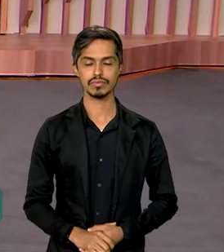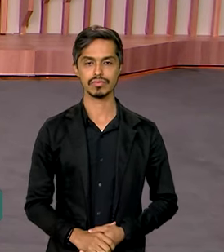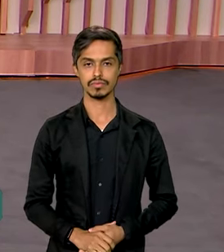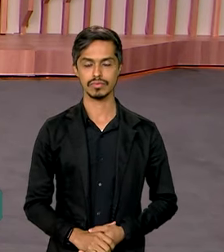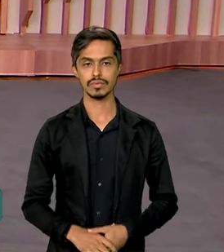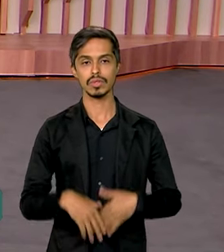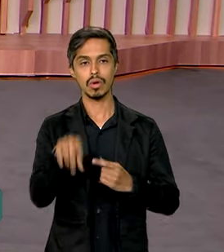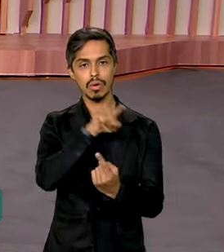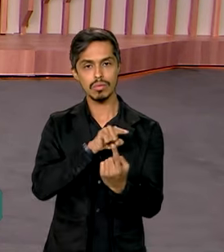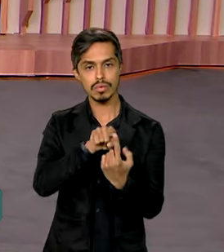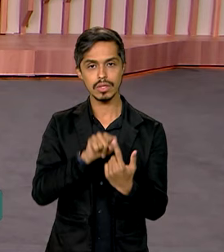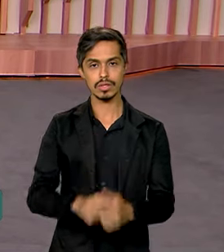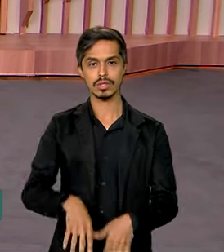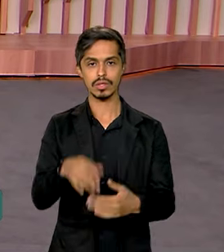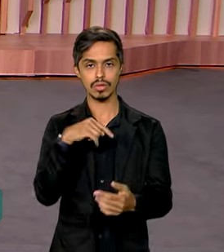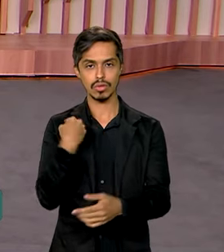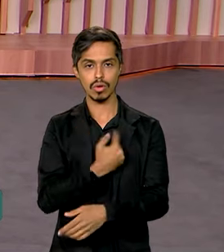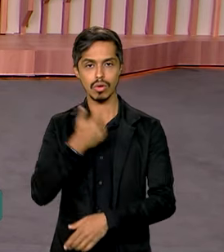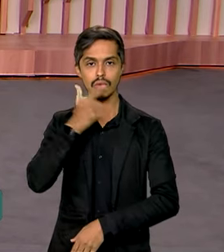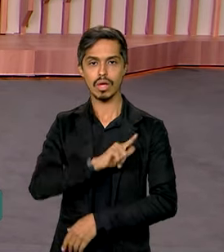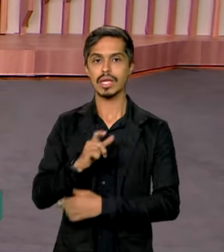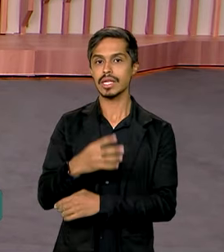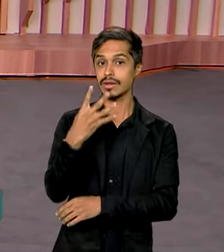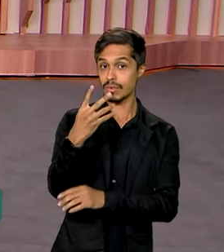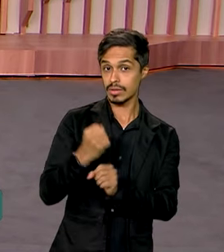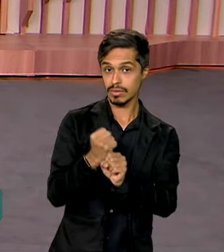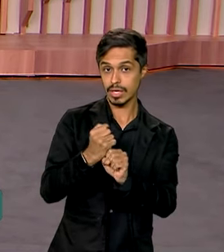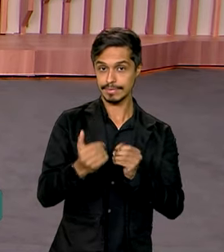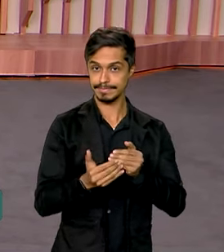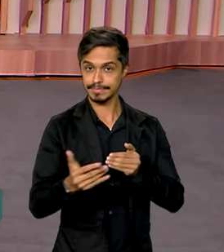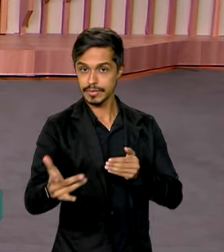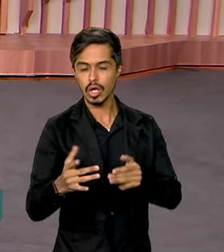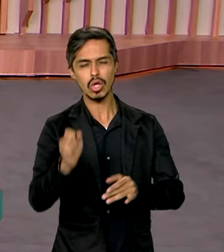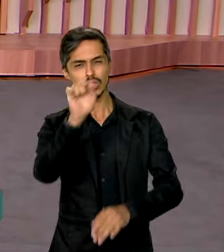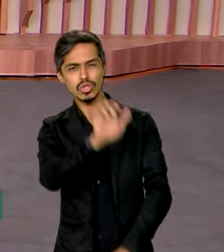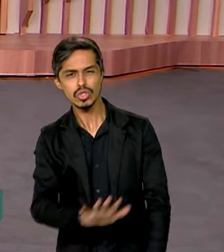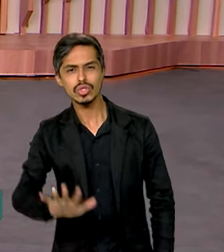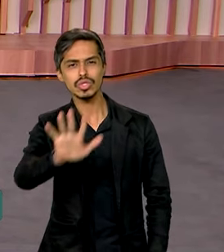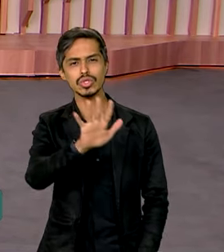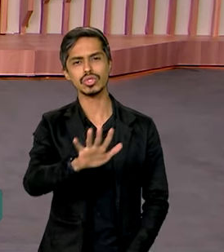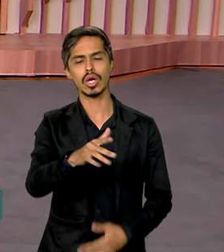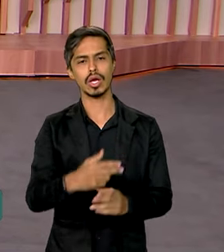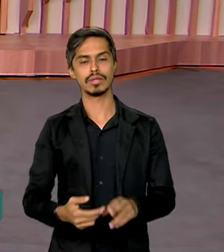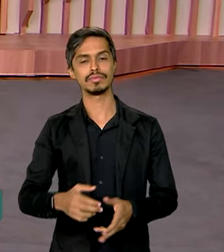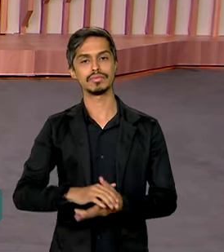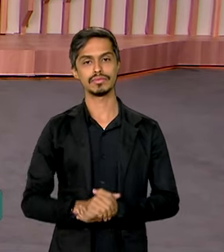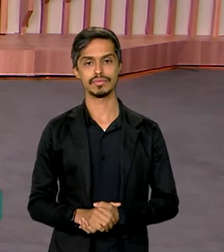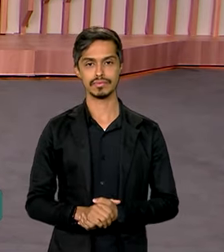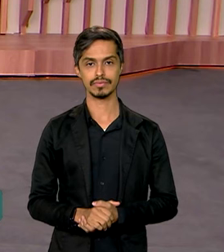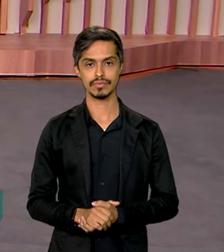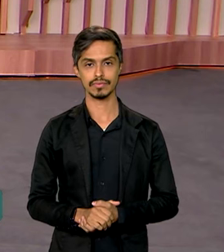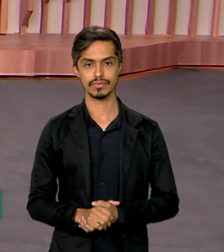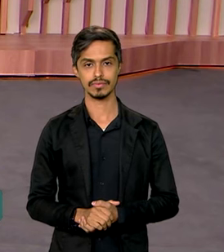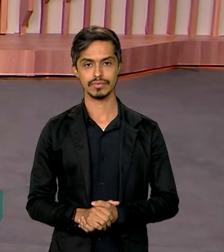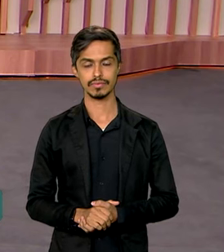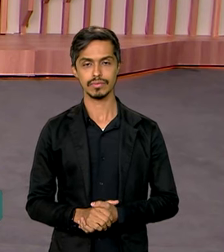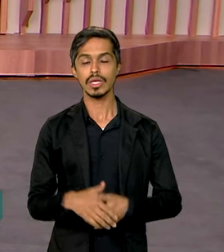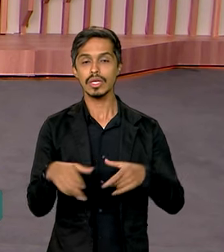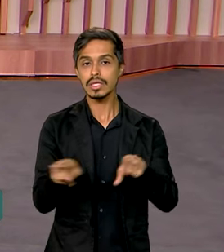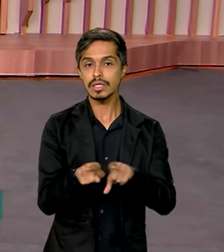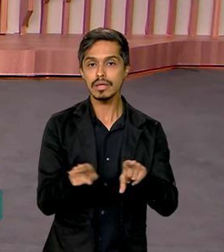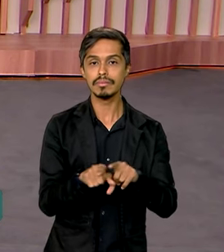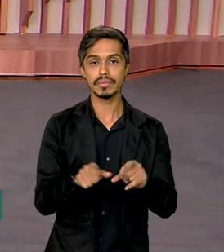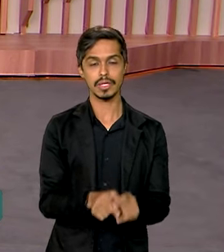O objetivo é atingir, nos próximos 4 anos, a universalização dos serviços essenciais na rede pública. Também